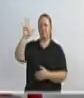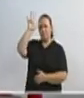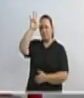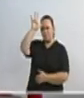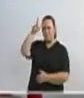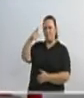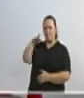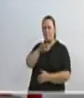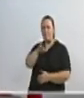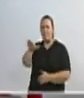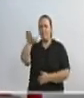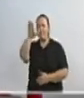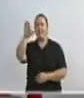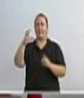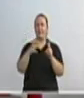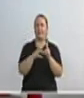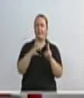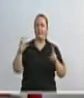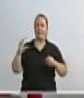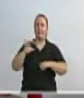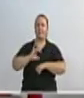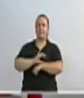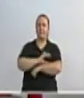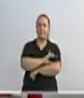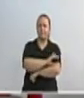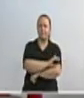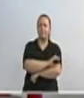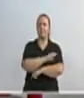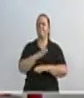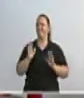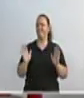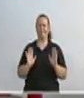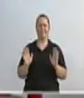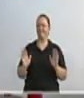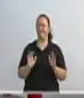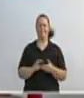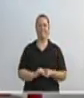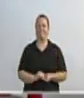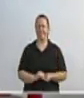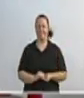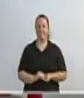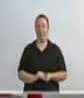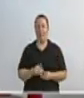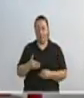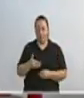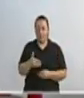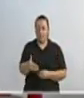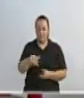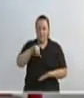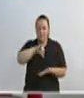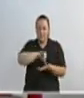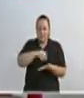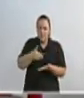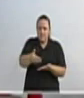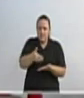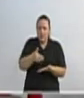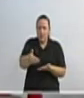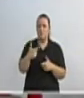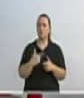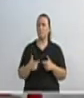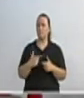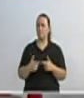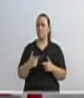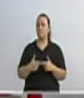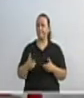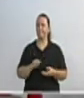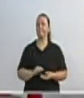Itopava Central, é Velha Grande, é Nova Rússia. Aqui no centro, nós temos problema. Aqui na Câmara de Vereadores não temos